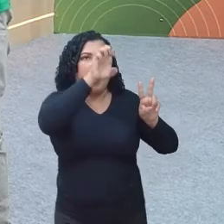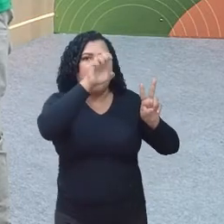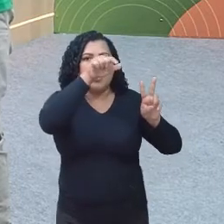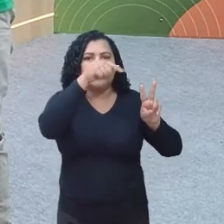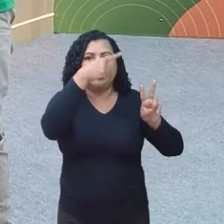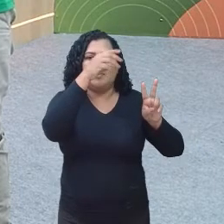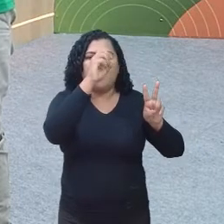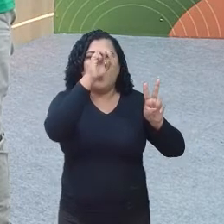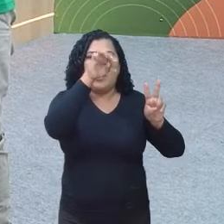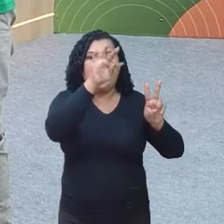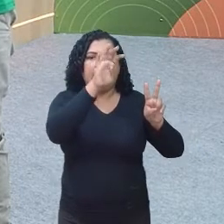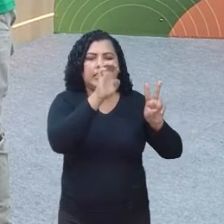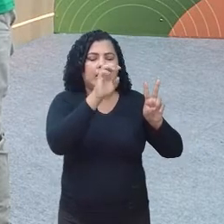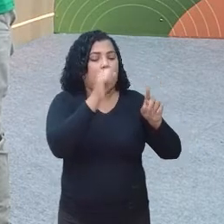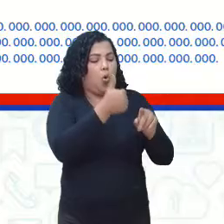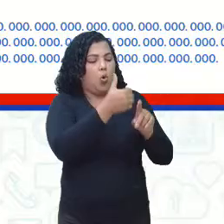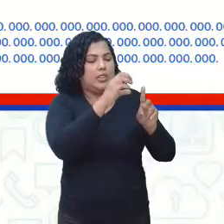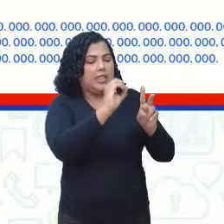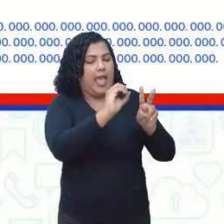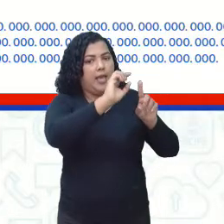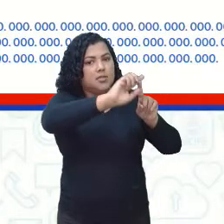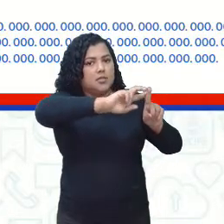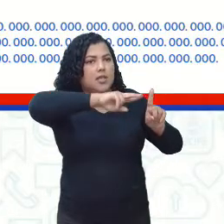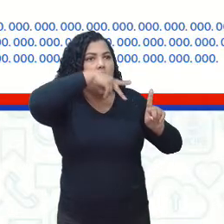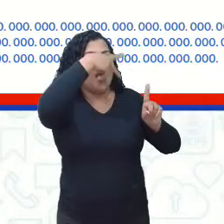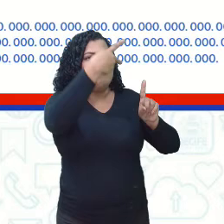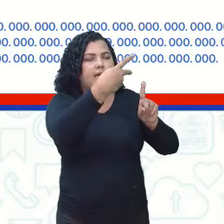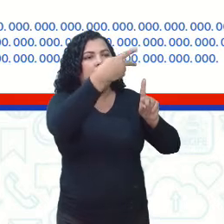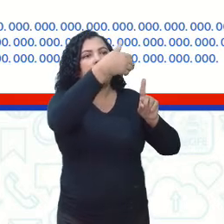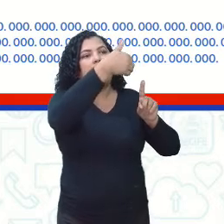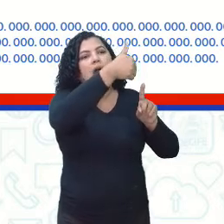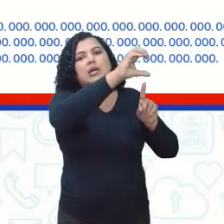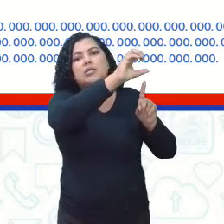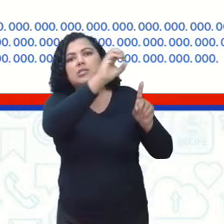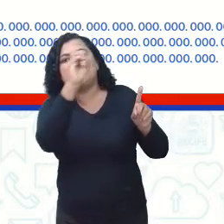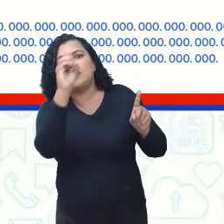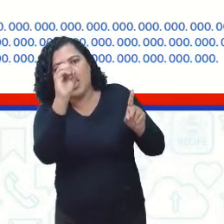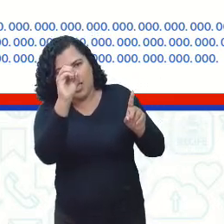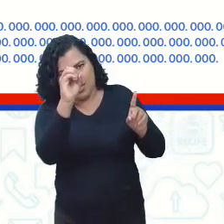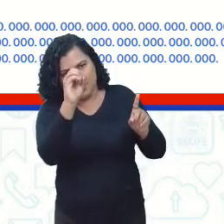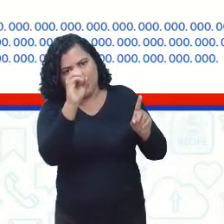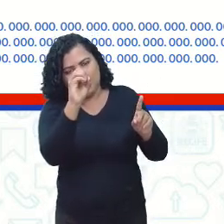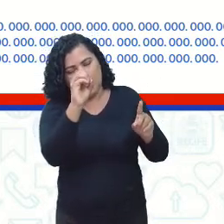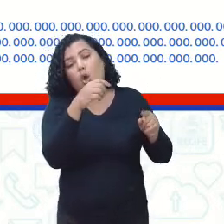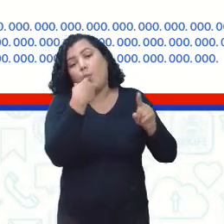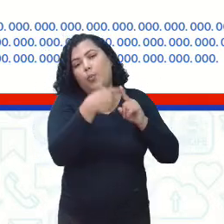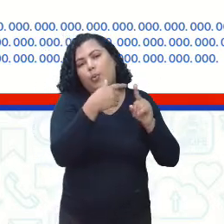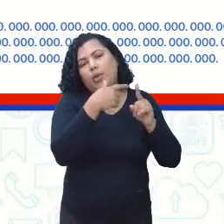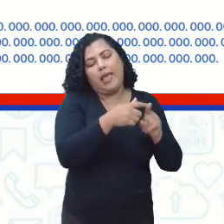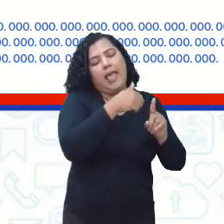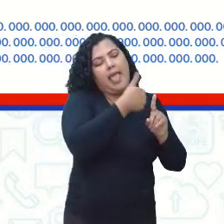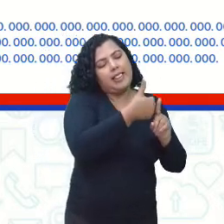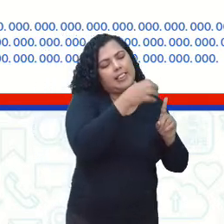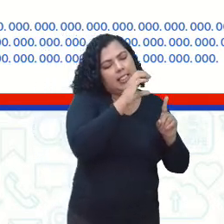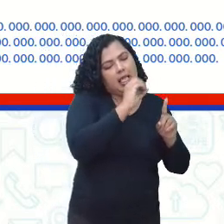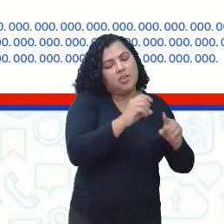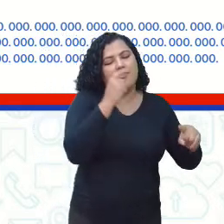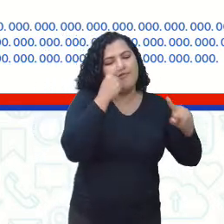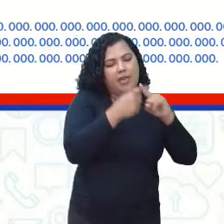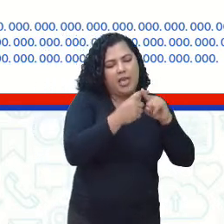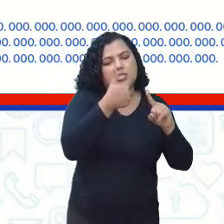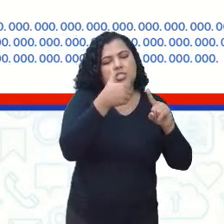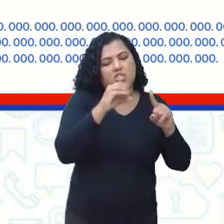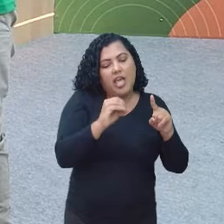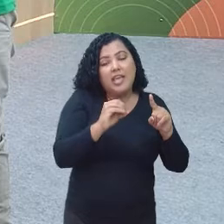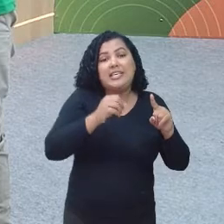tenho 10 elevado a 100. Ou seja, é o 10 multiplicado por ele mesmo